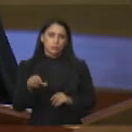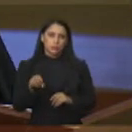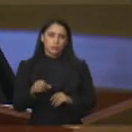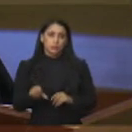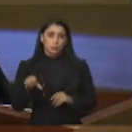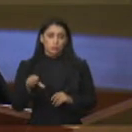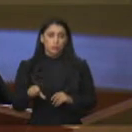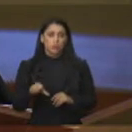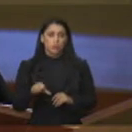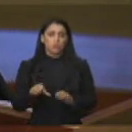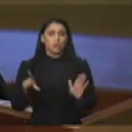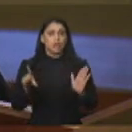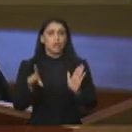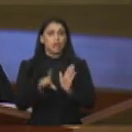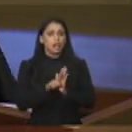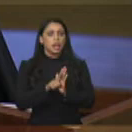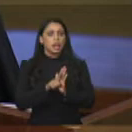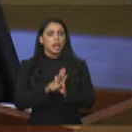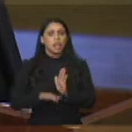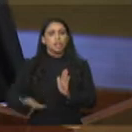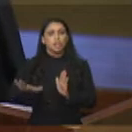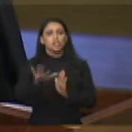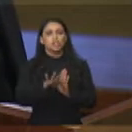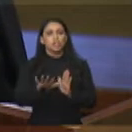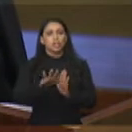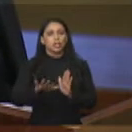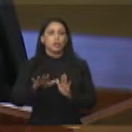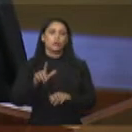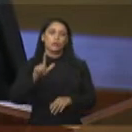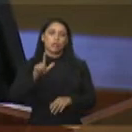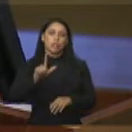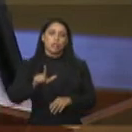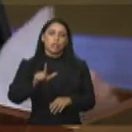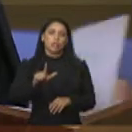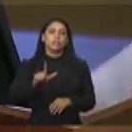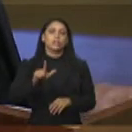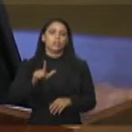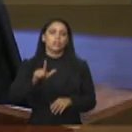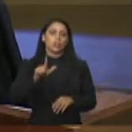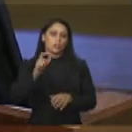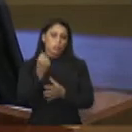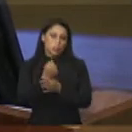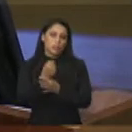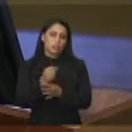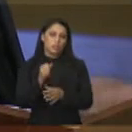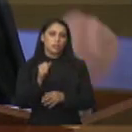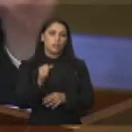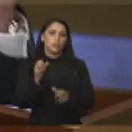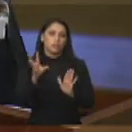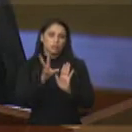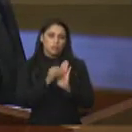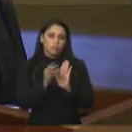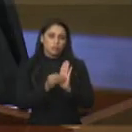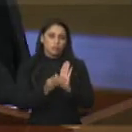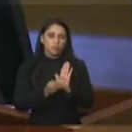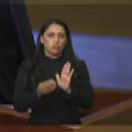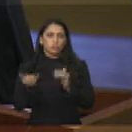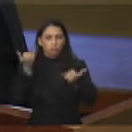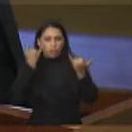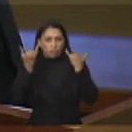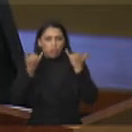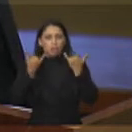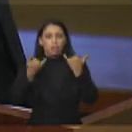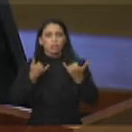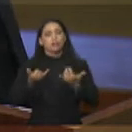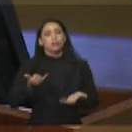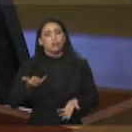13.709, conhecida como Lei Geral de Proteção de Dados Pessoais. Em diversos